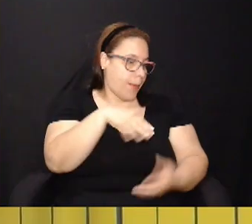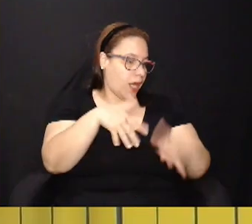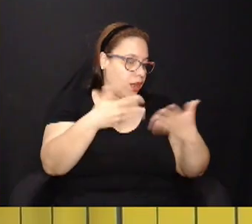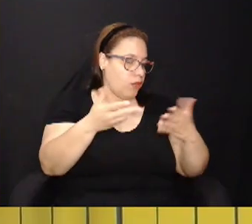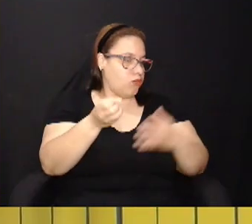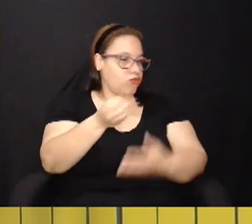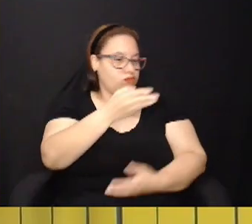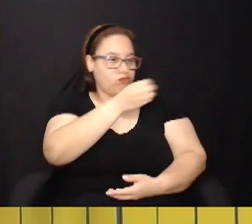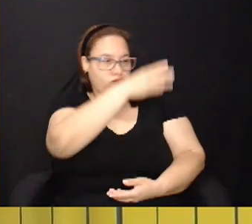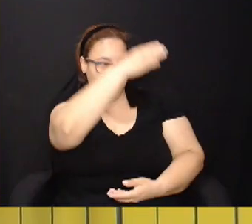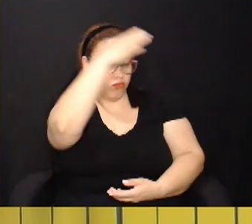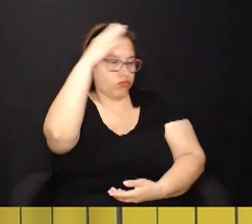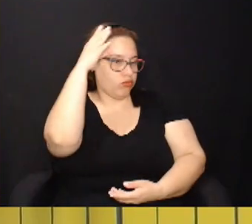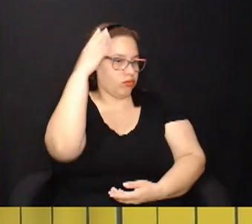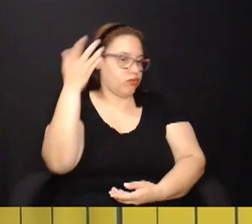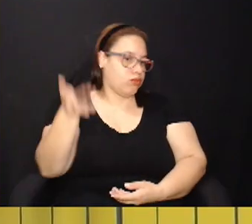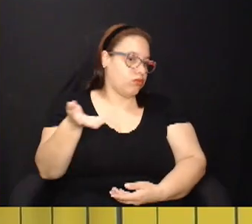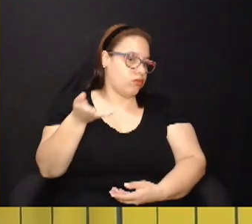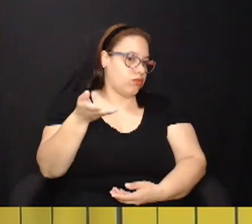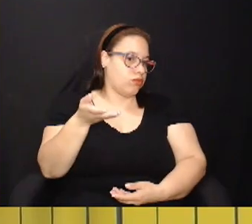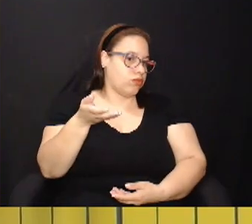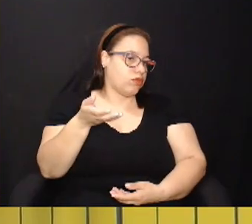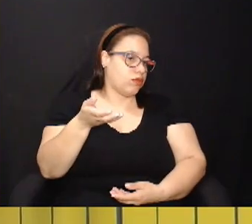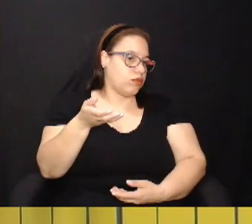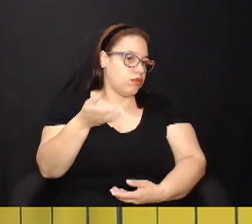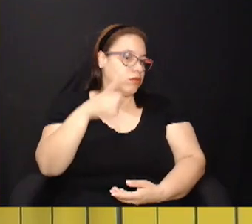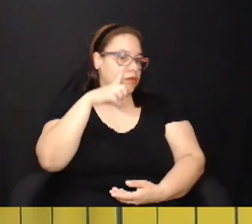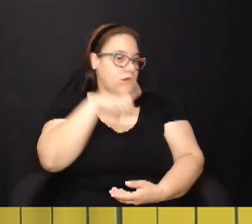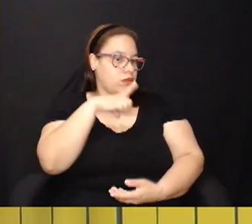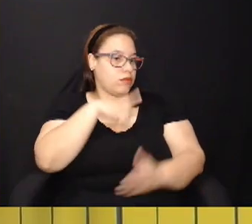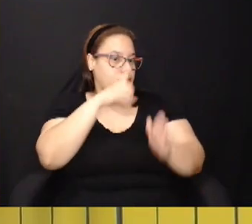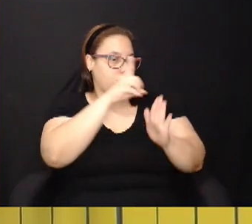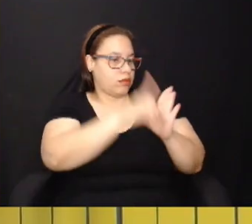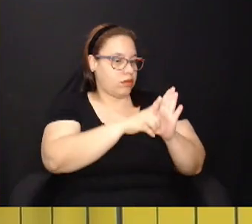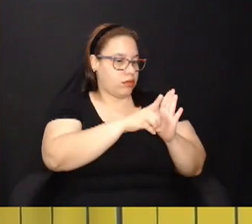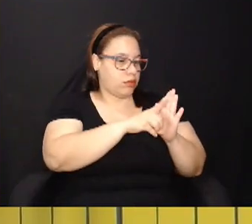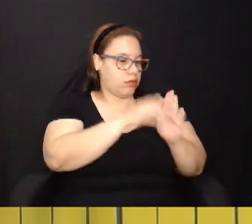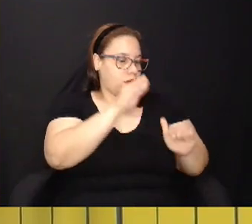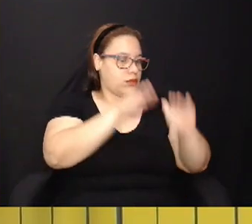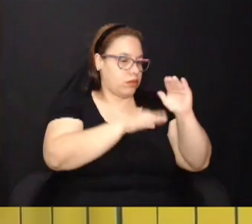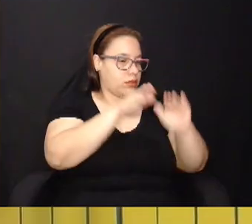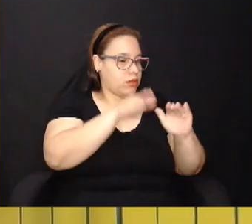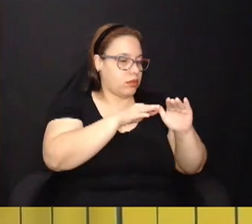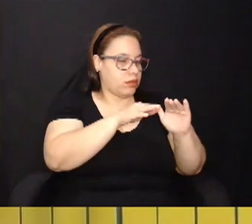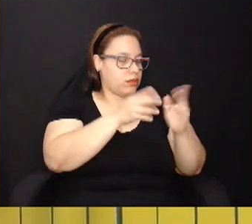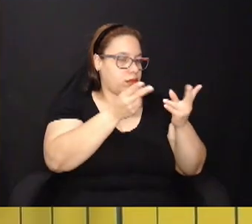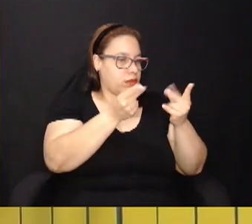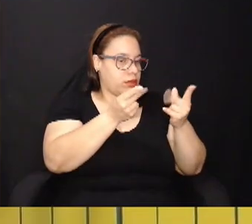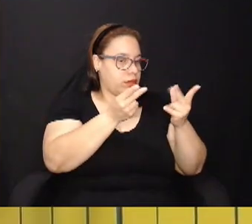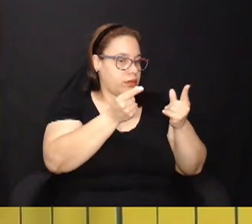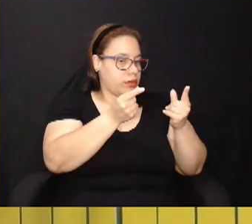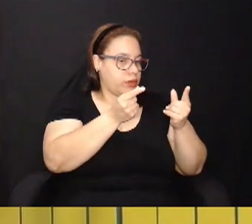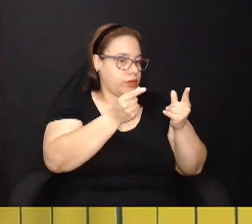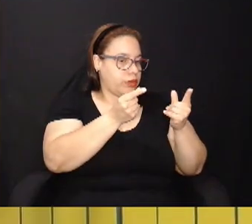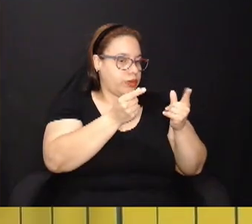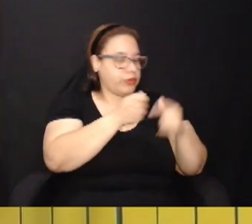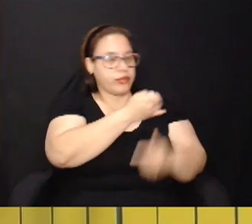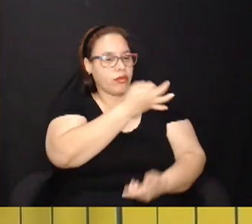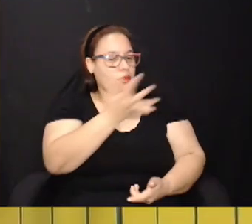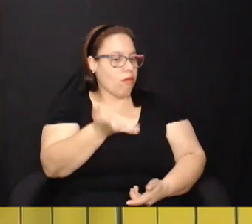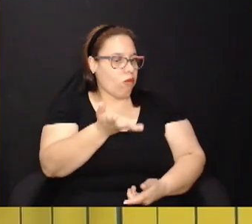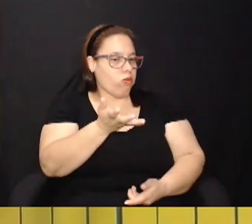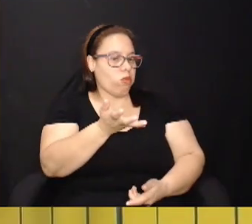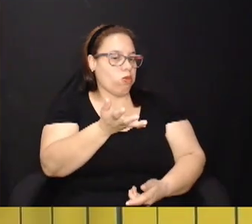o passageiro, o cliente, ele tem direito à compensação financeira e quais situações